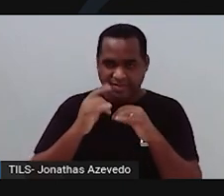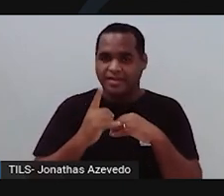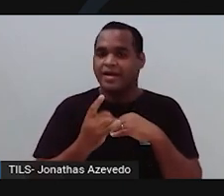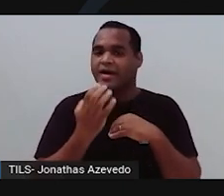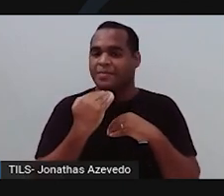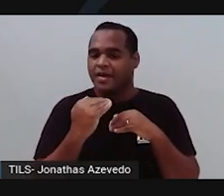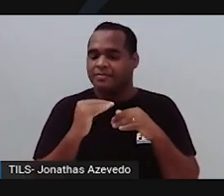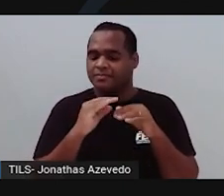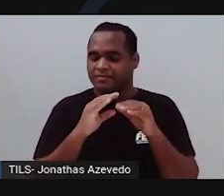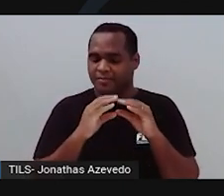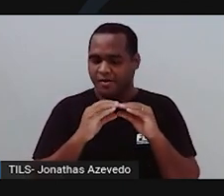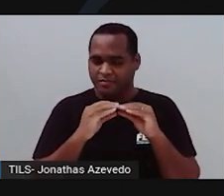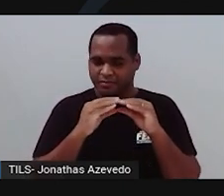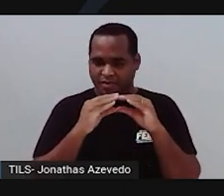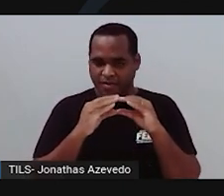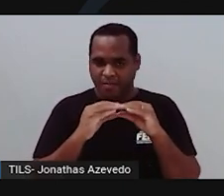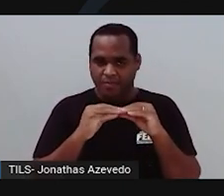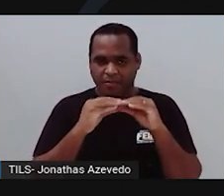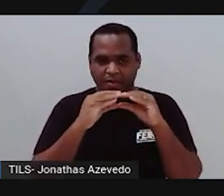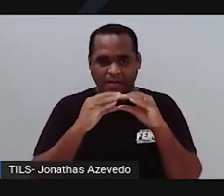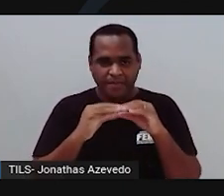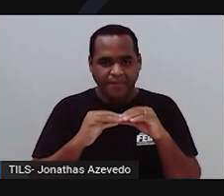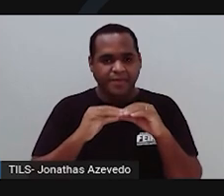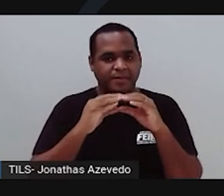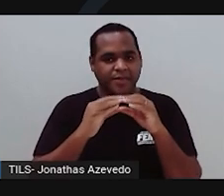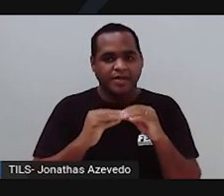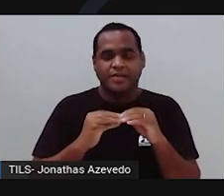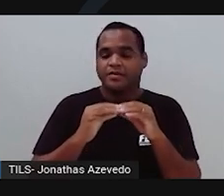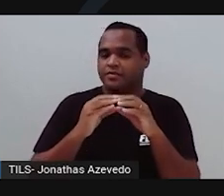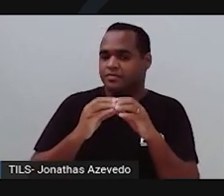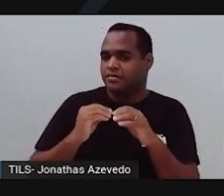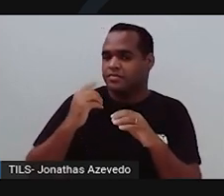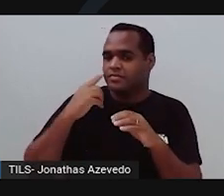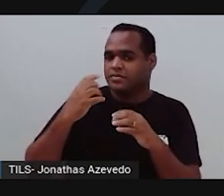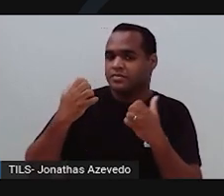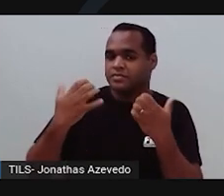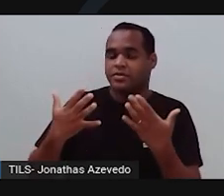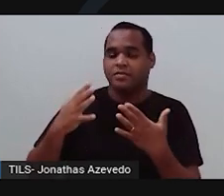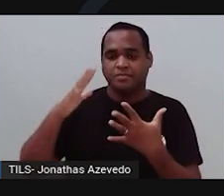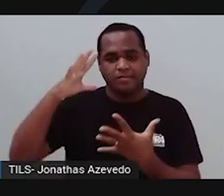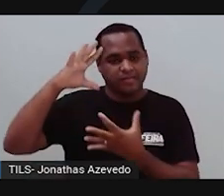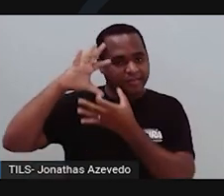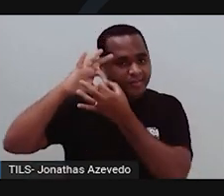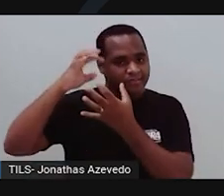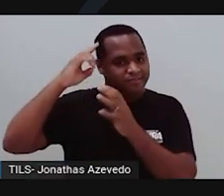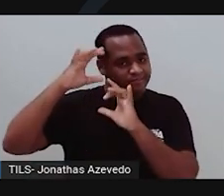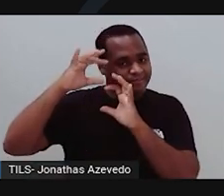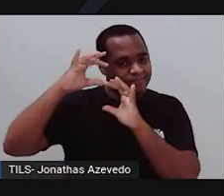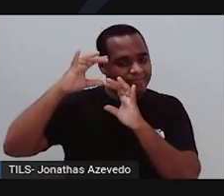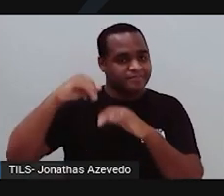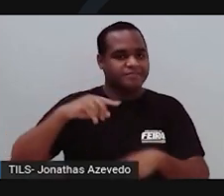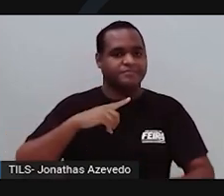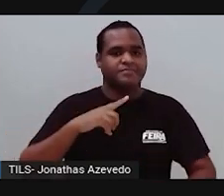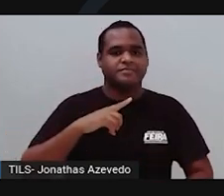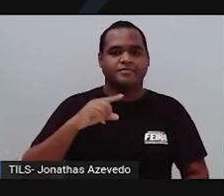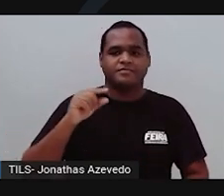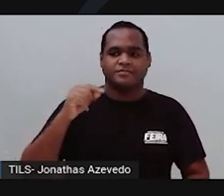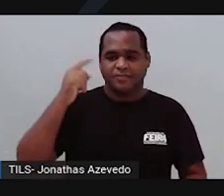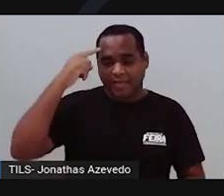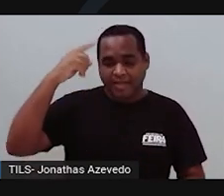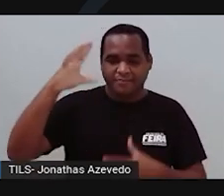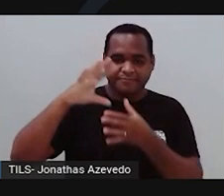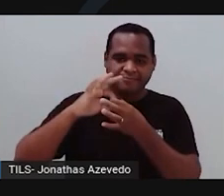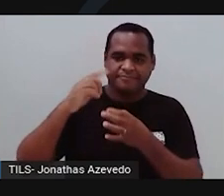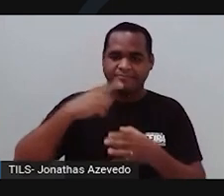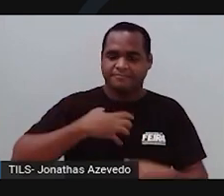com as papilas gustativas que estão na língua. As papilas gustativas passam esta informação para o cérebro através dos nervos responsáveis